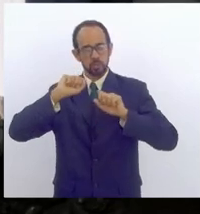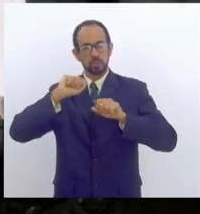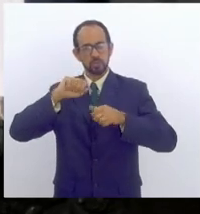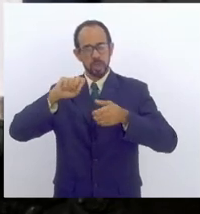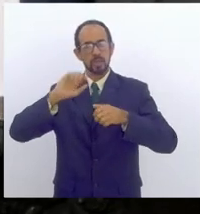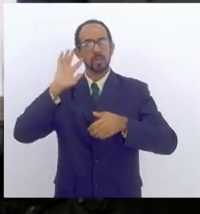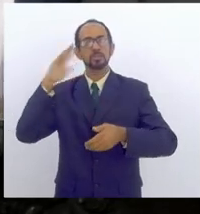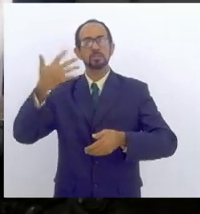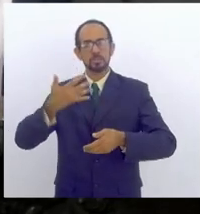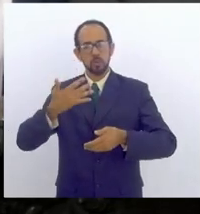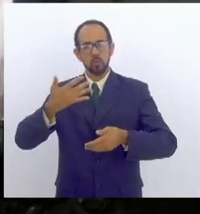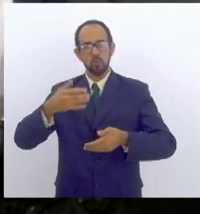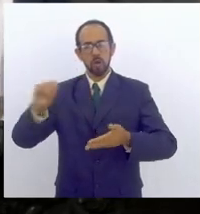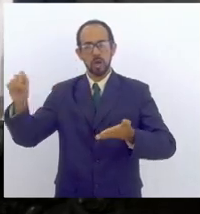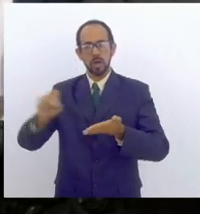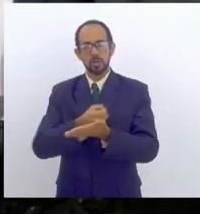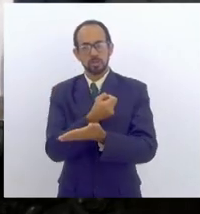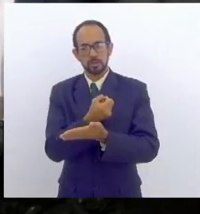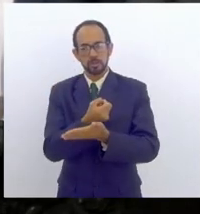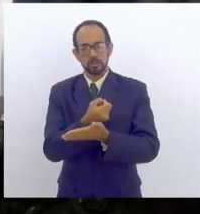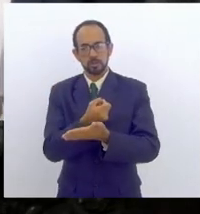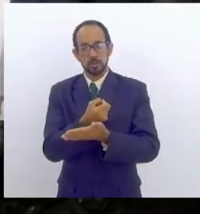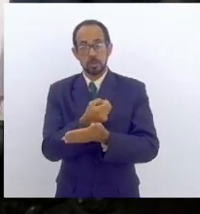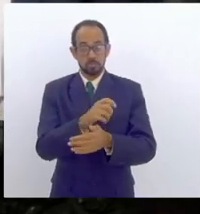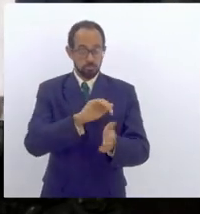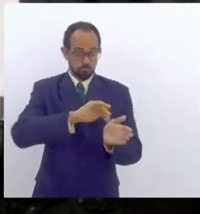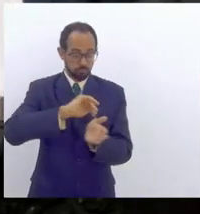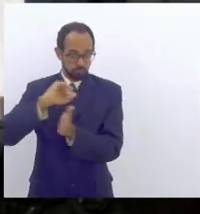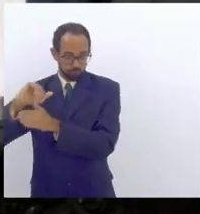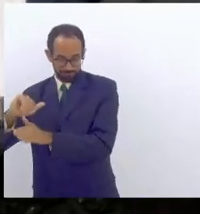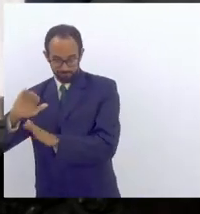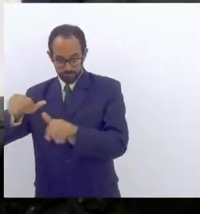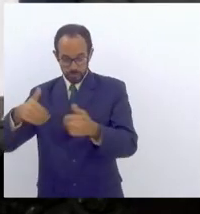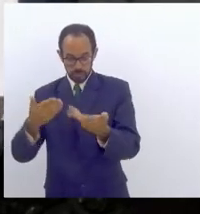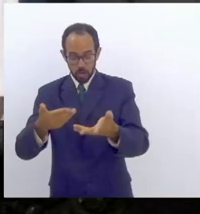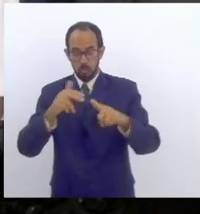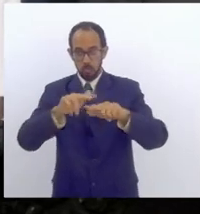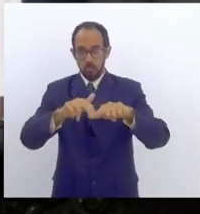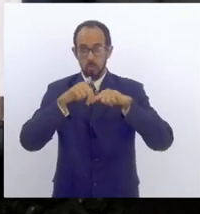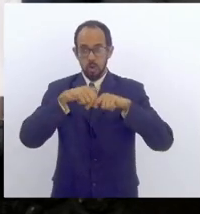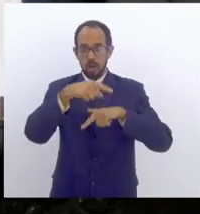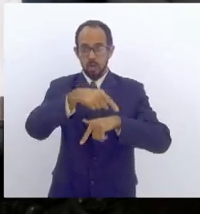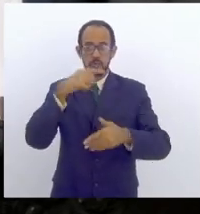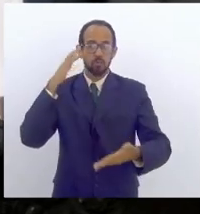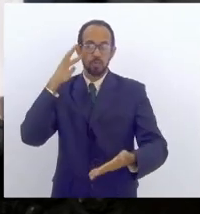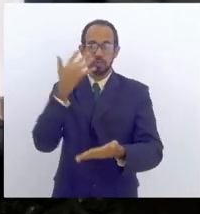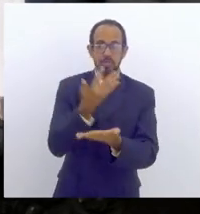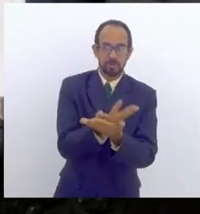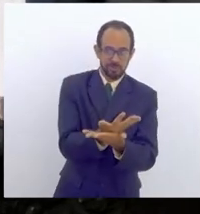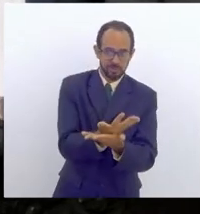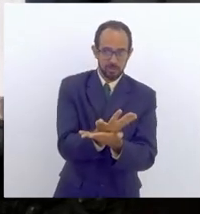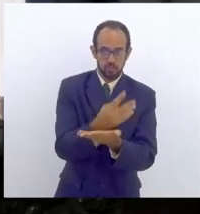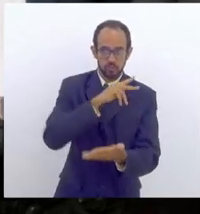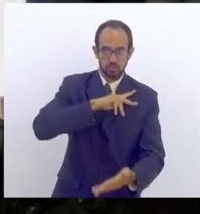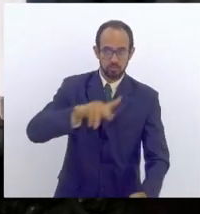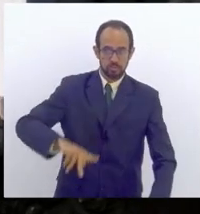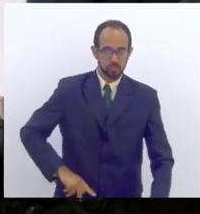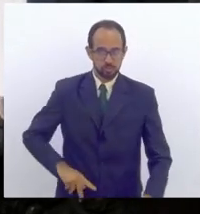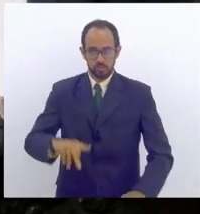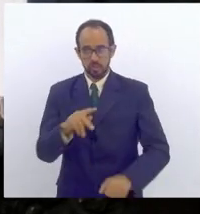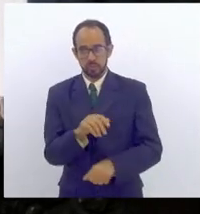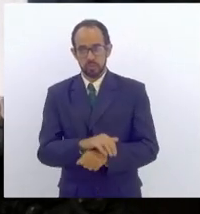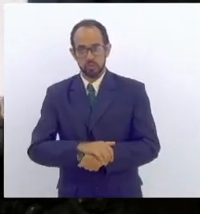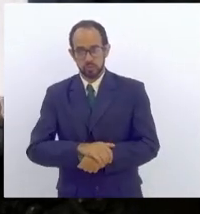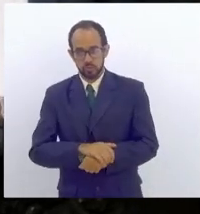Assinado. Bom, em vista dessa decisão do presidente